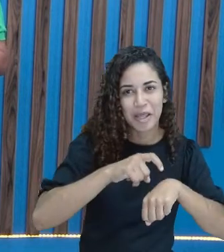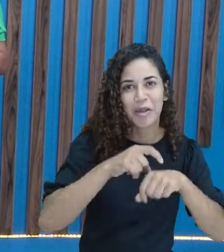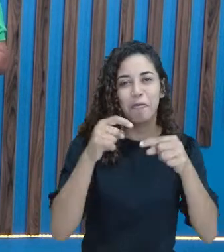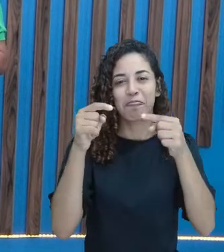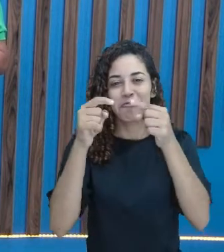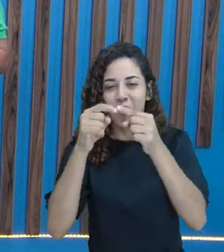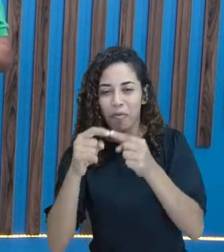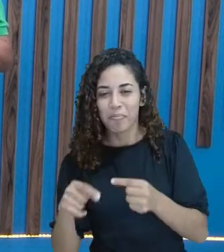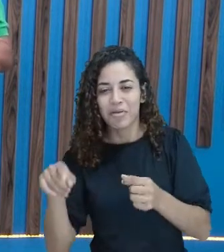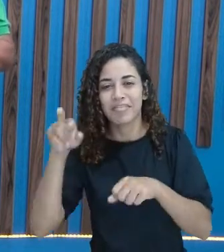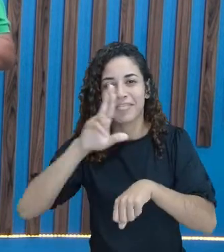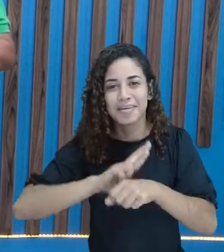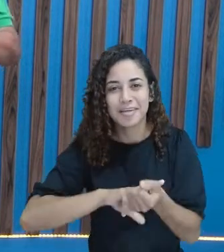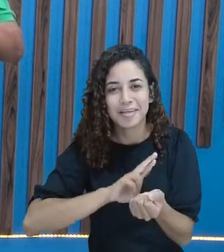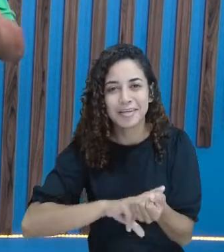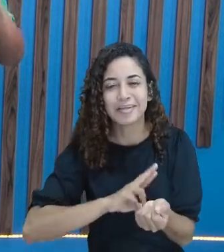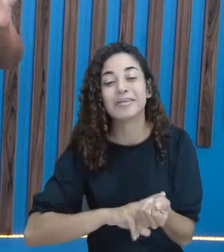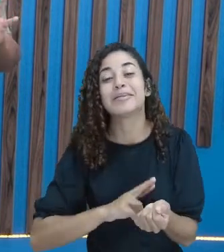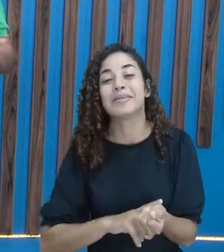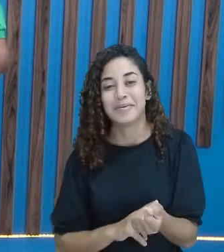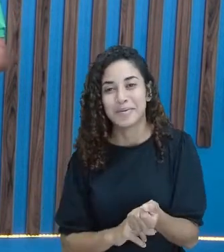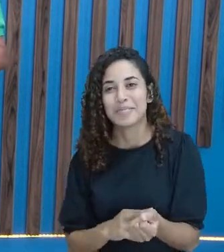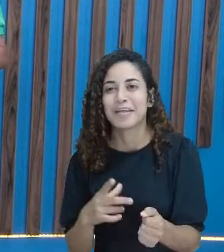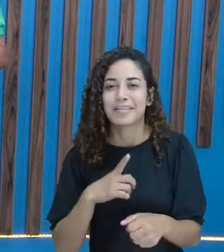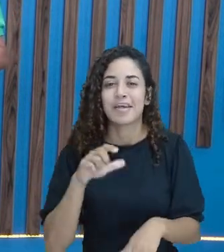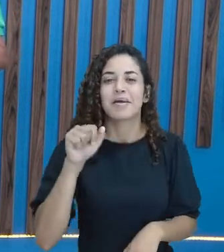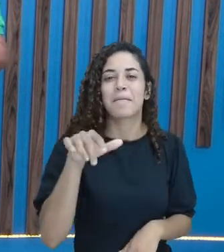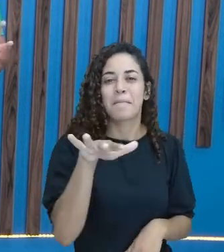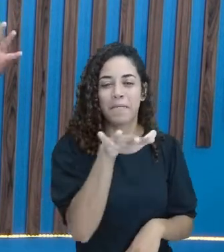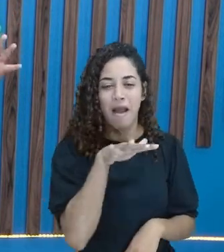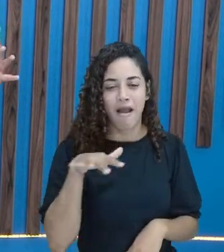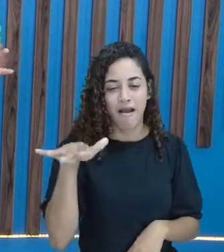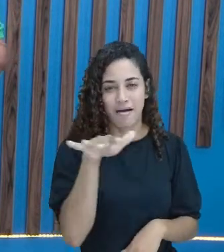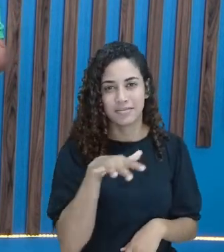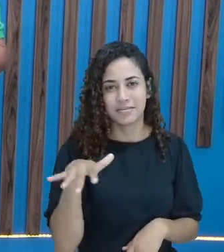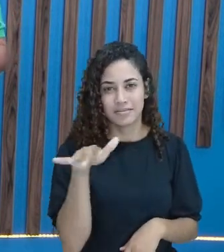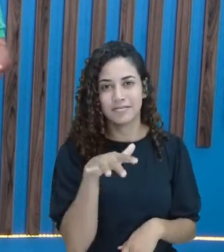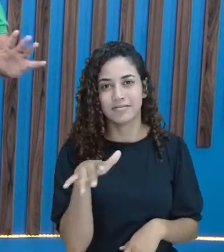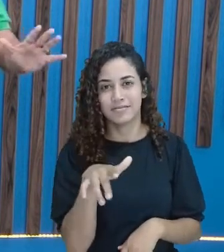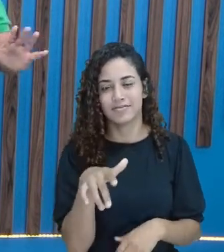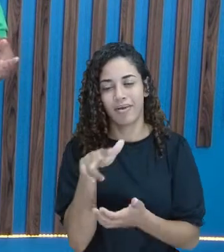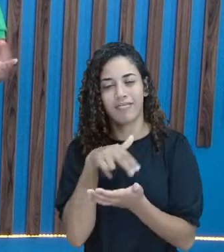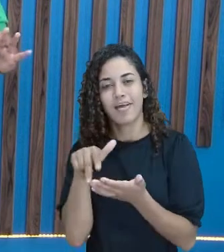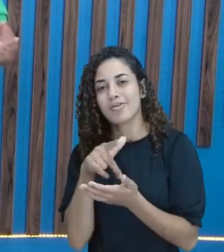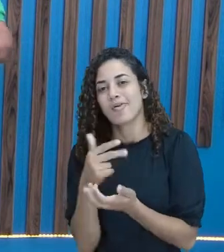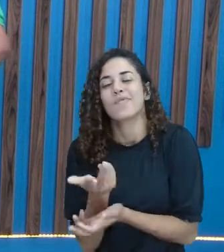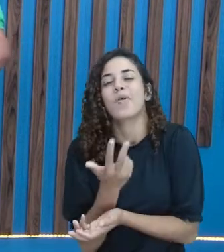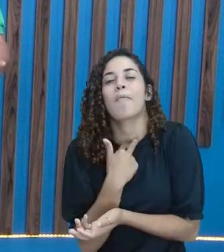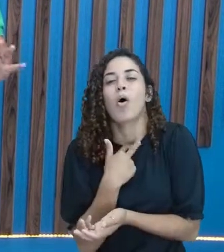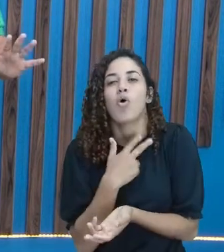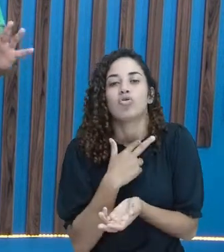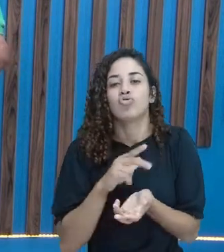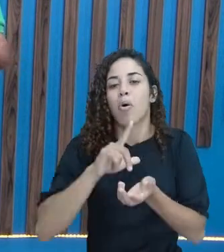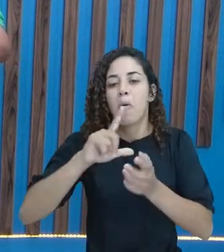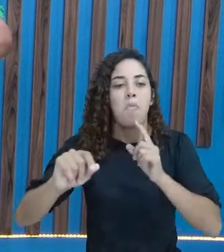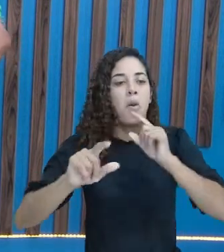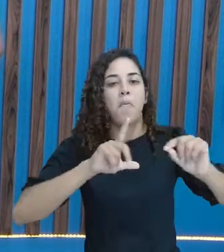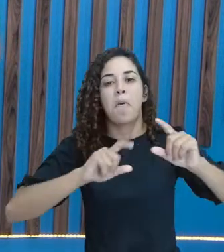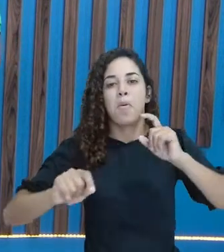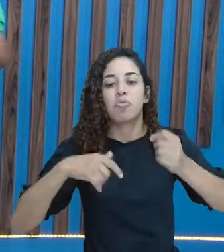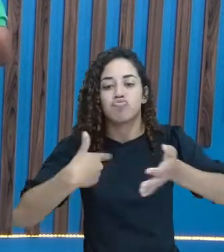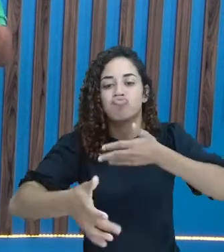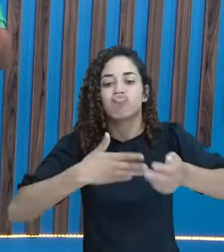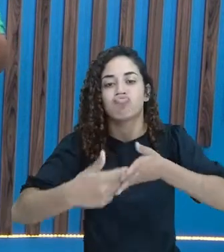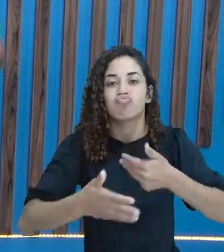esse ritmo. Então, a gente já viu aí que tem o espaço, numa coreografia, numa dança. Eu não posso sair mudando e